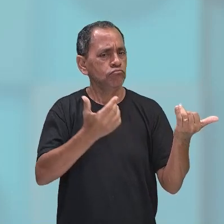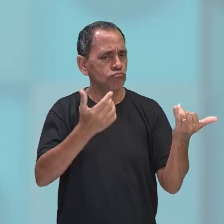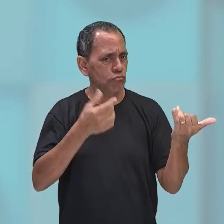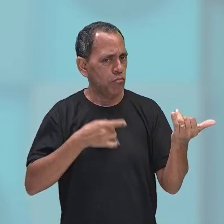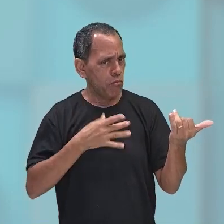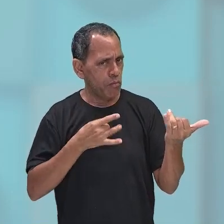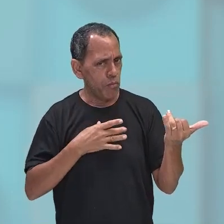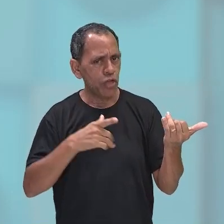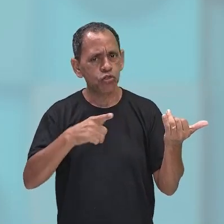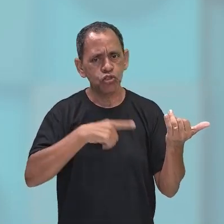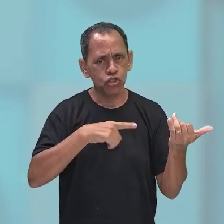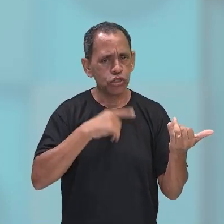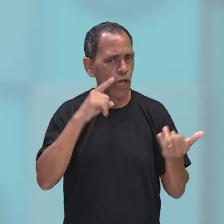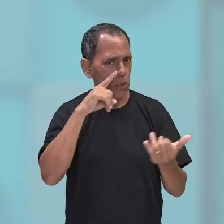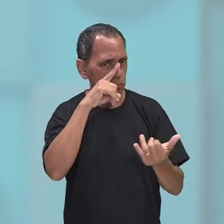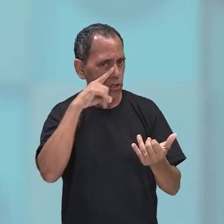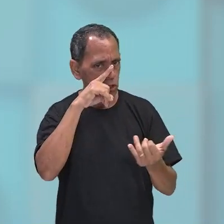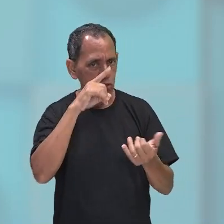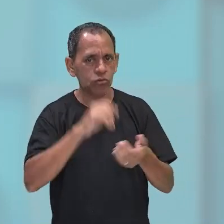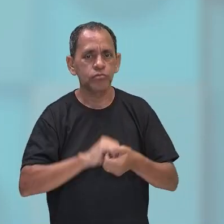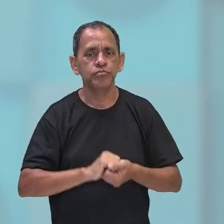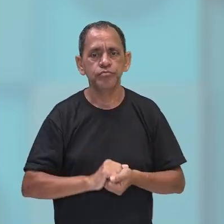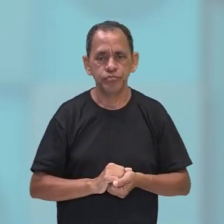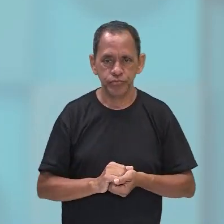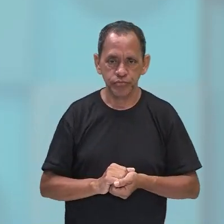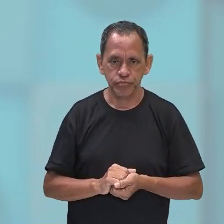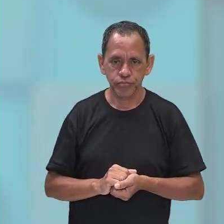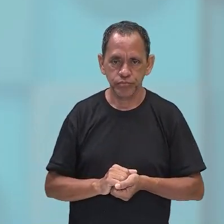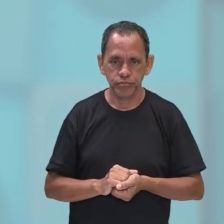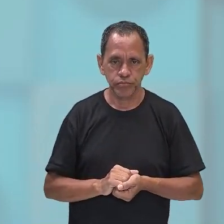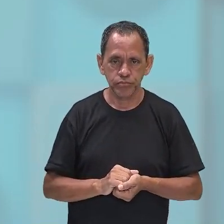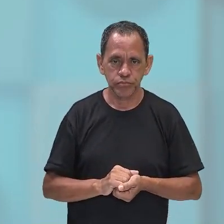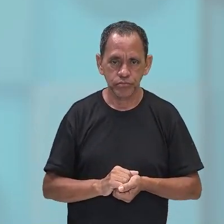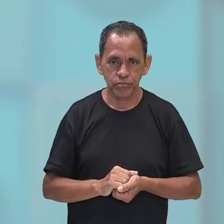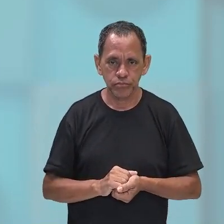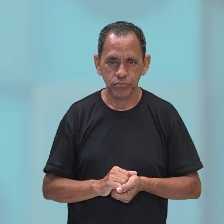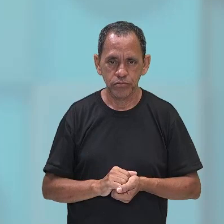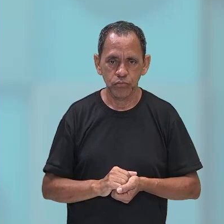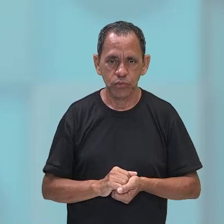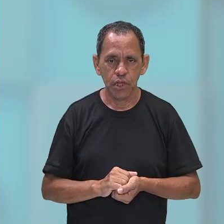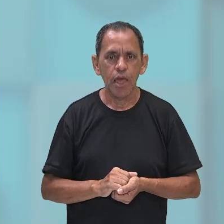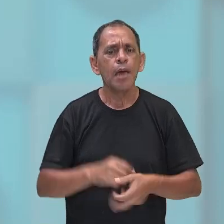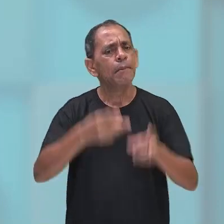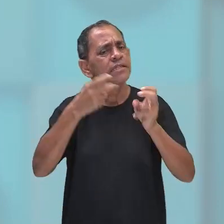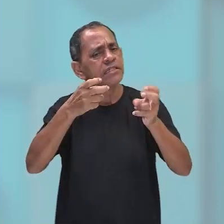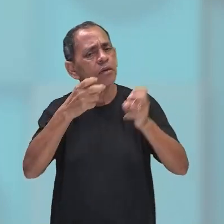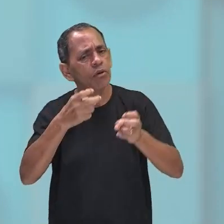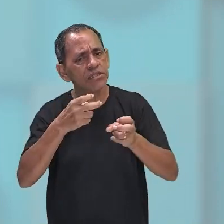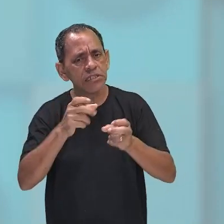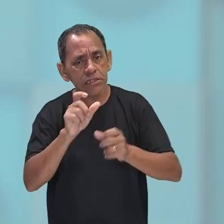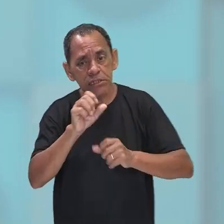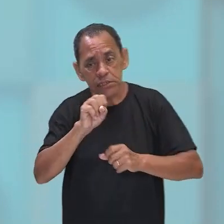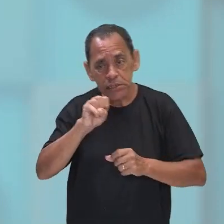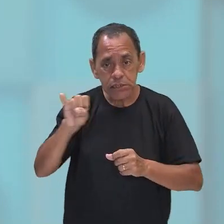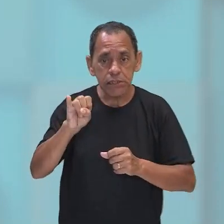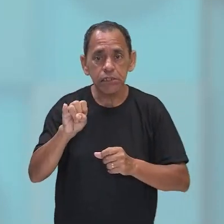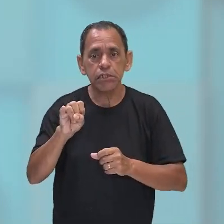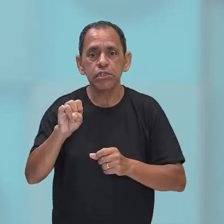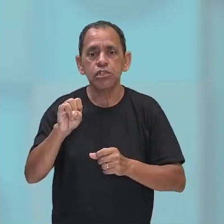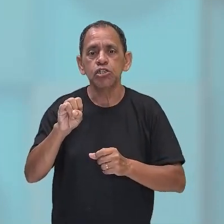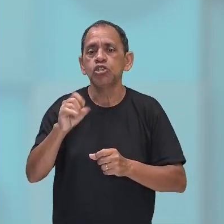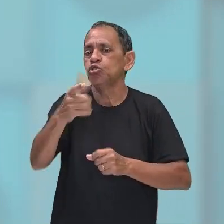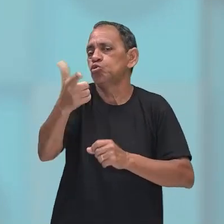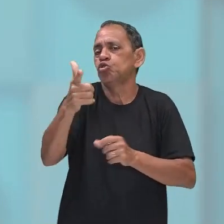muitos adolescentes temem o perigo, ok? Percebo que sem o não, a ideia de negação, a